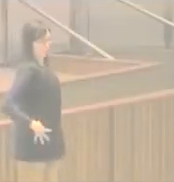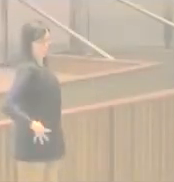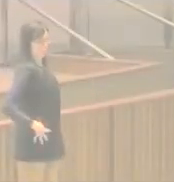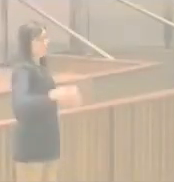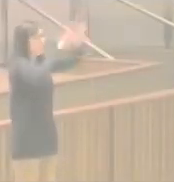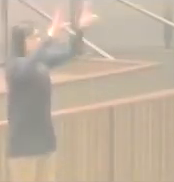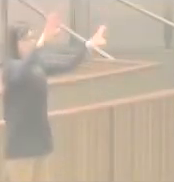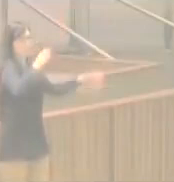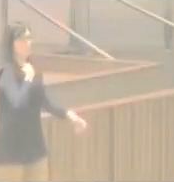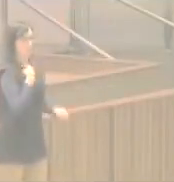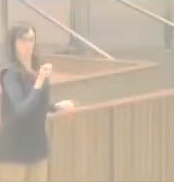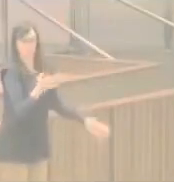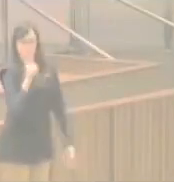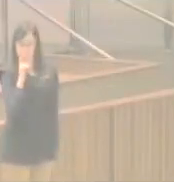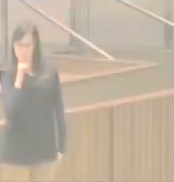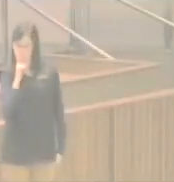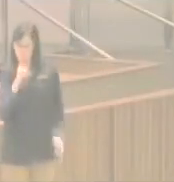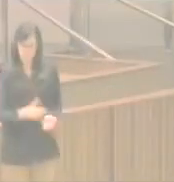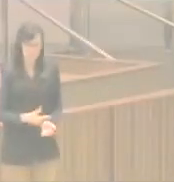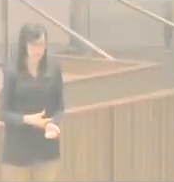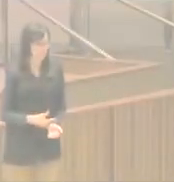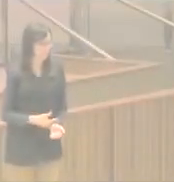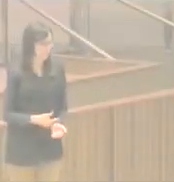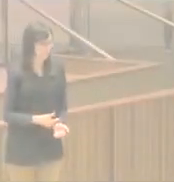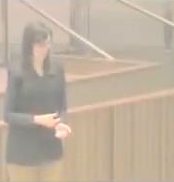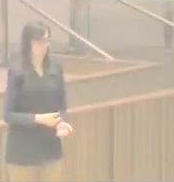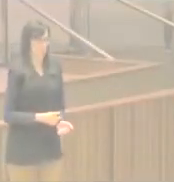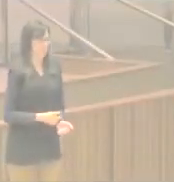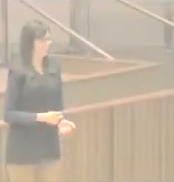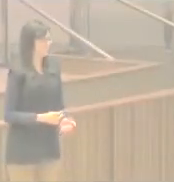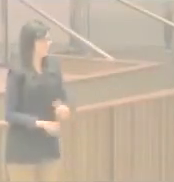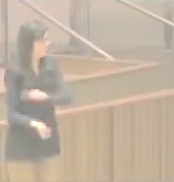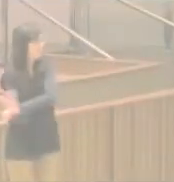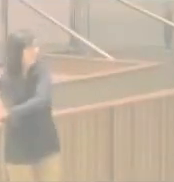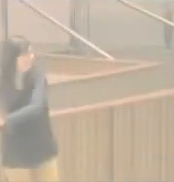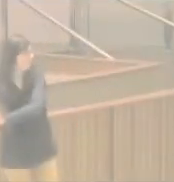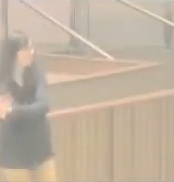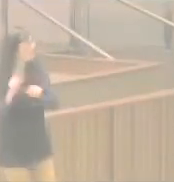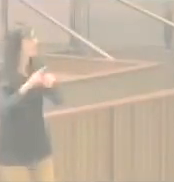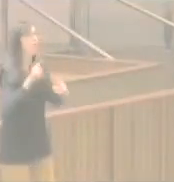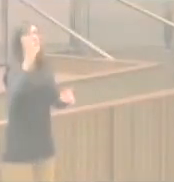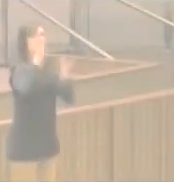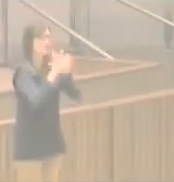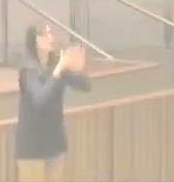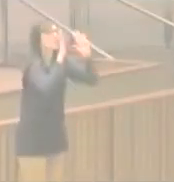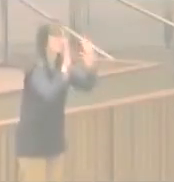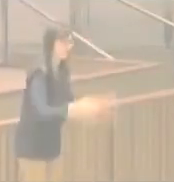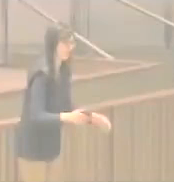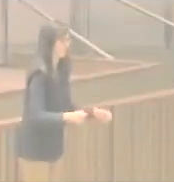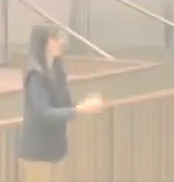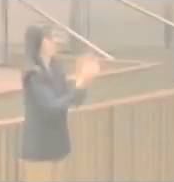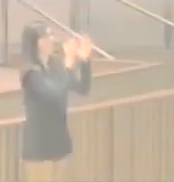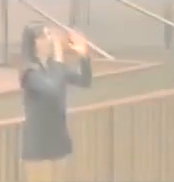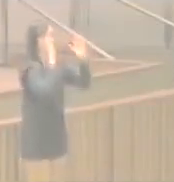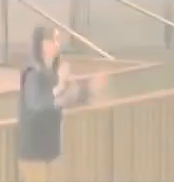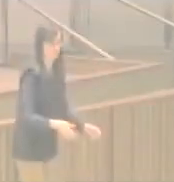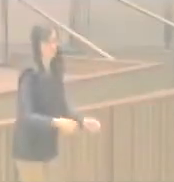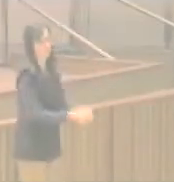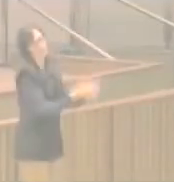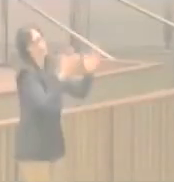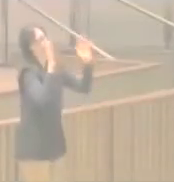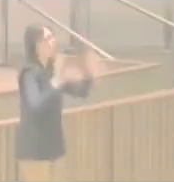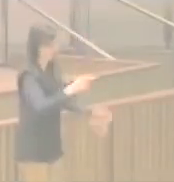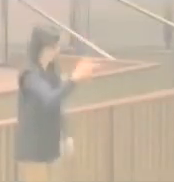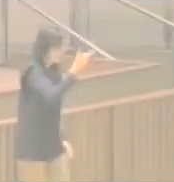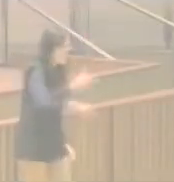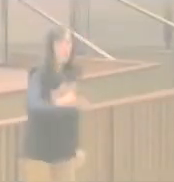Às vezes Deus não precisa fazer um novo milagre na nossa vida, e nem Ele precisa falar de novo o que Ele já falou. E em alguns